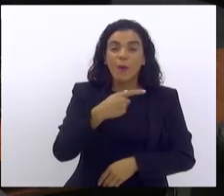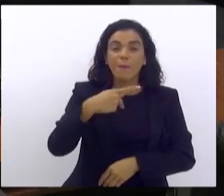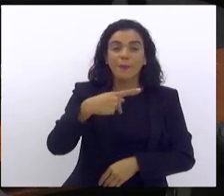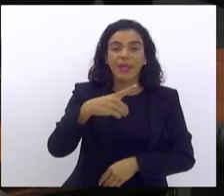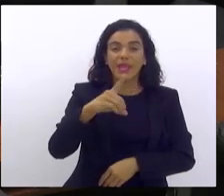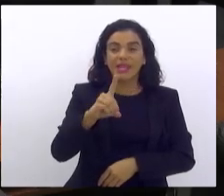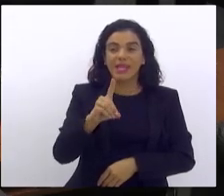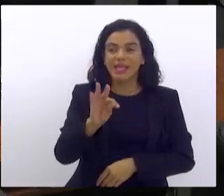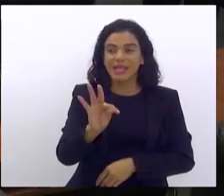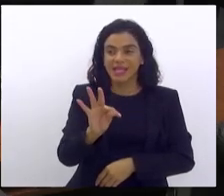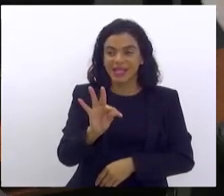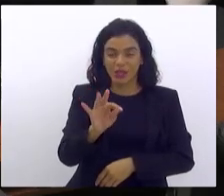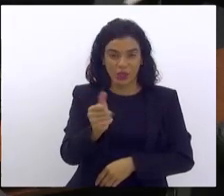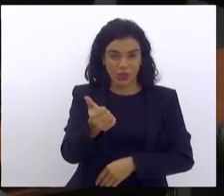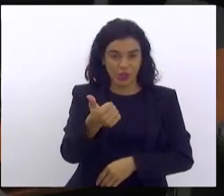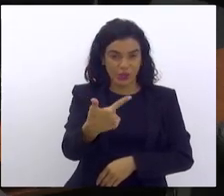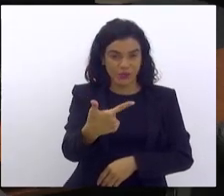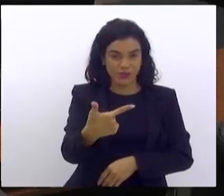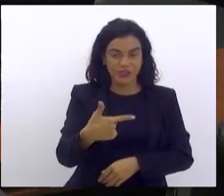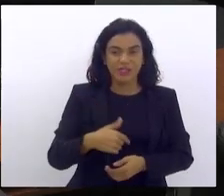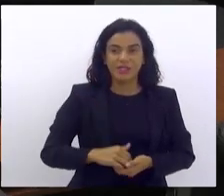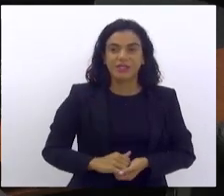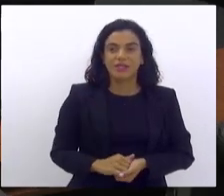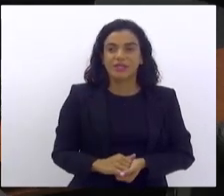PDT, 12.